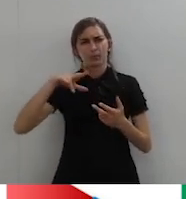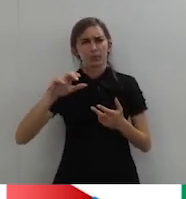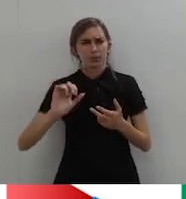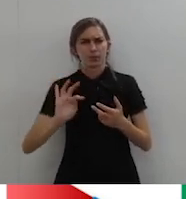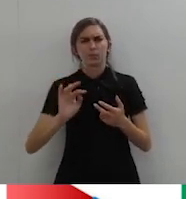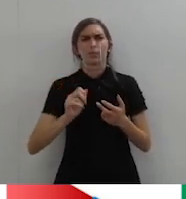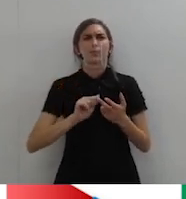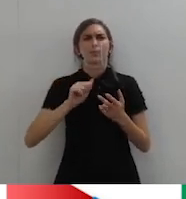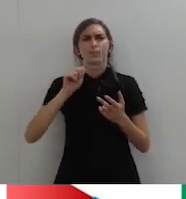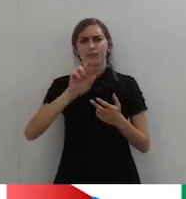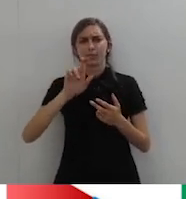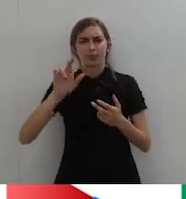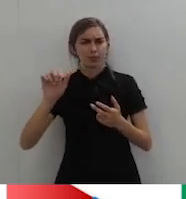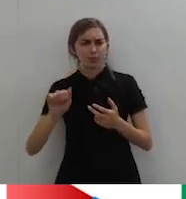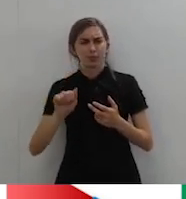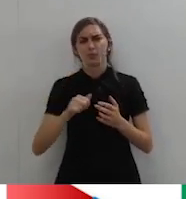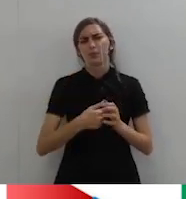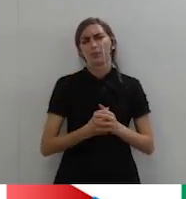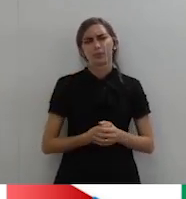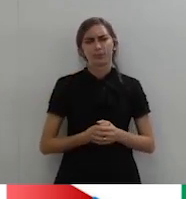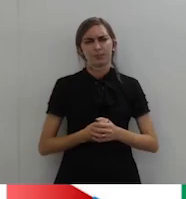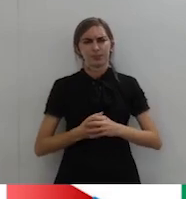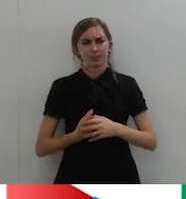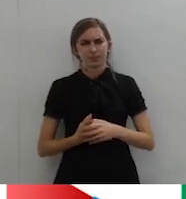arraia? Não arraia bicho, tá?